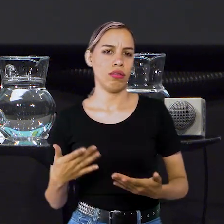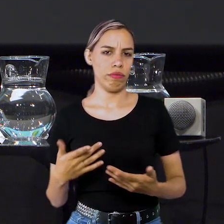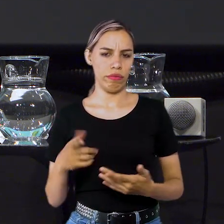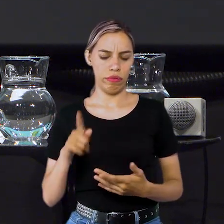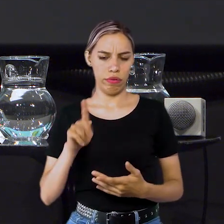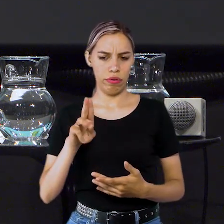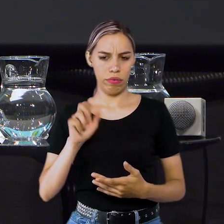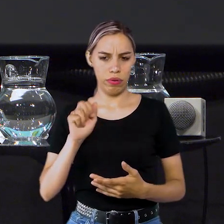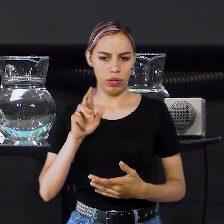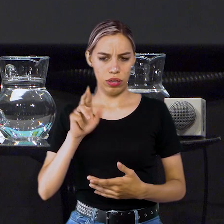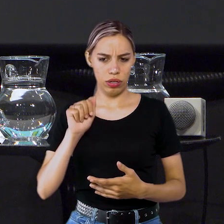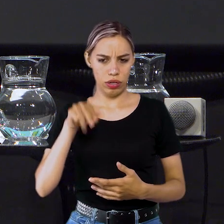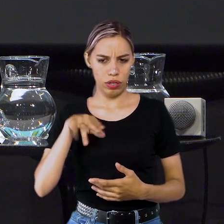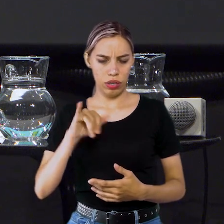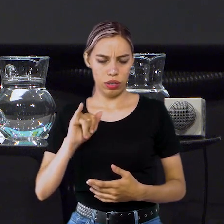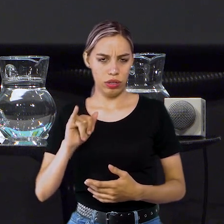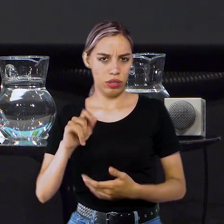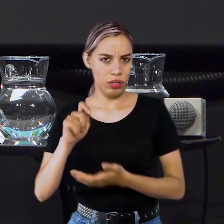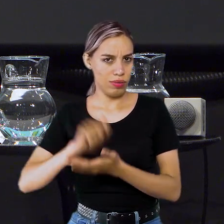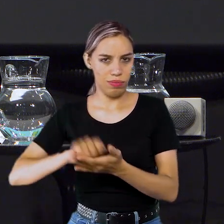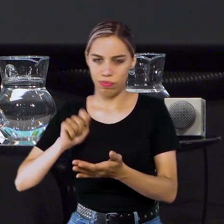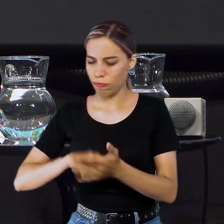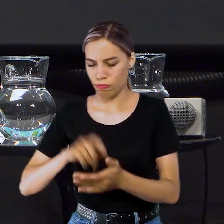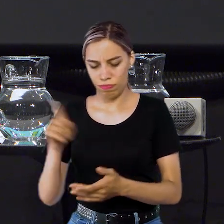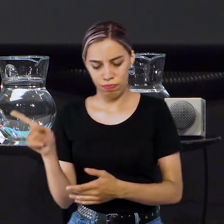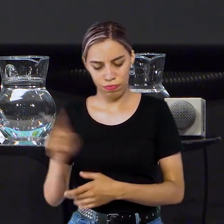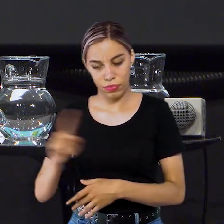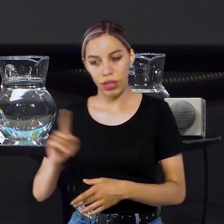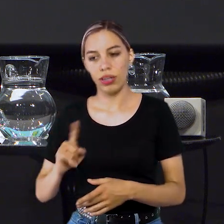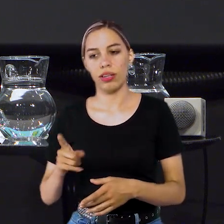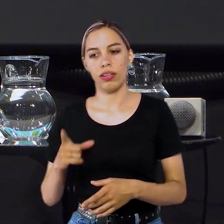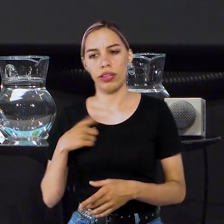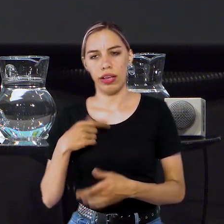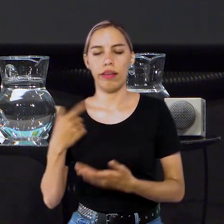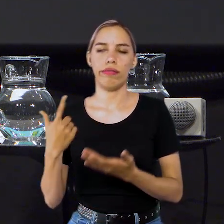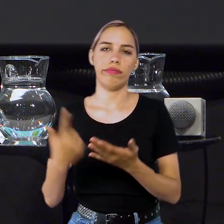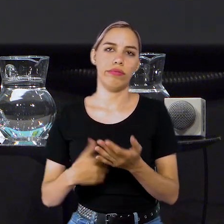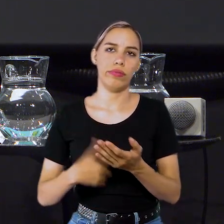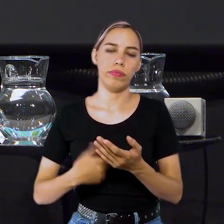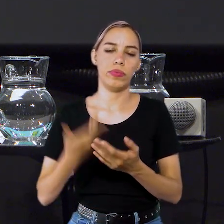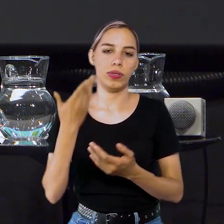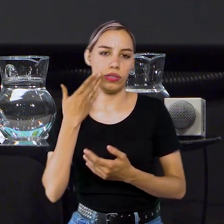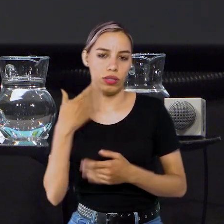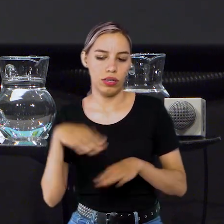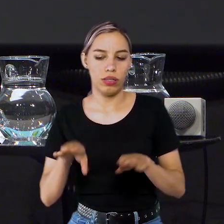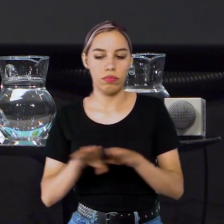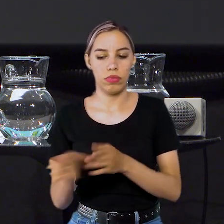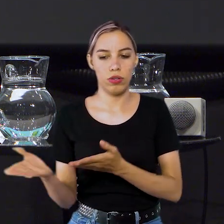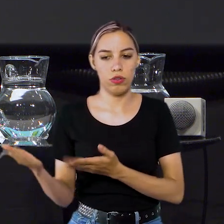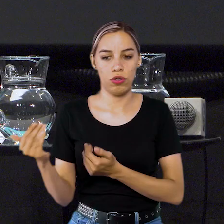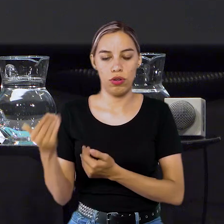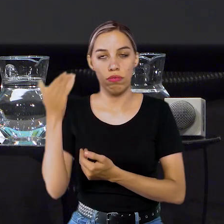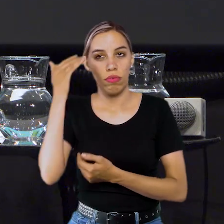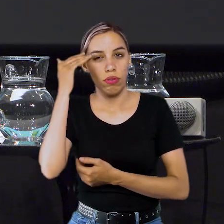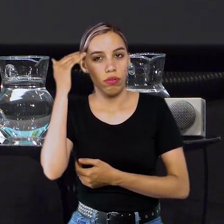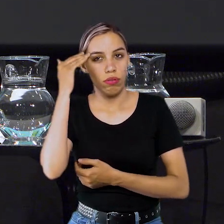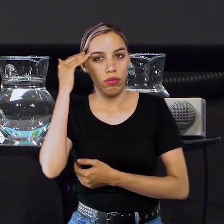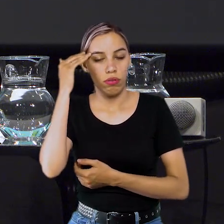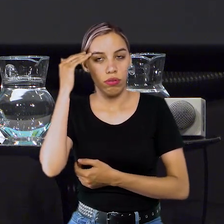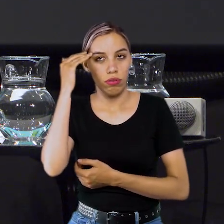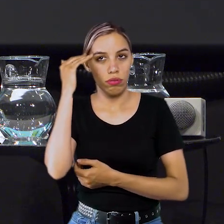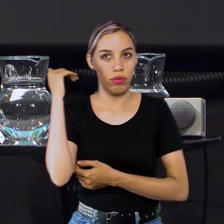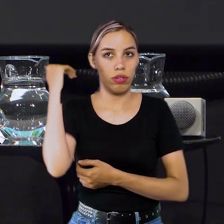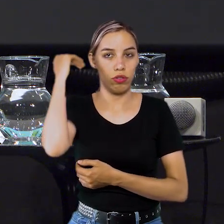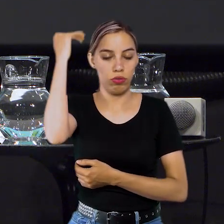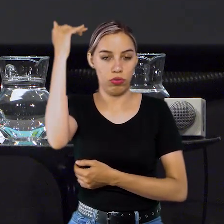Oralmente, tem das crianças, literatura para criança, para o jovem, para os adultos, para o